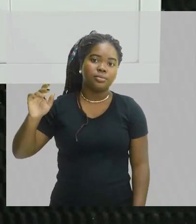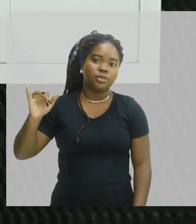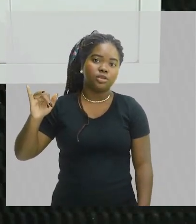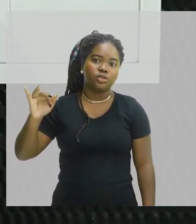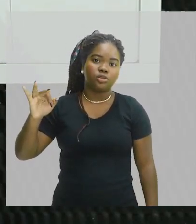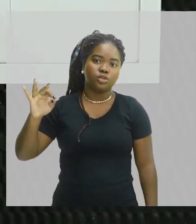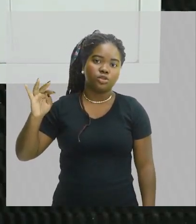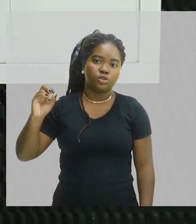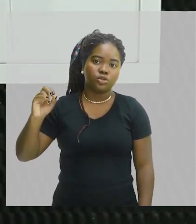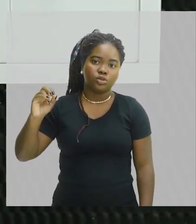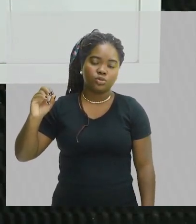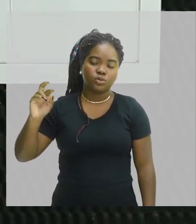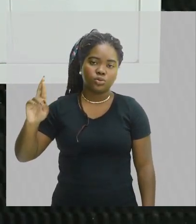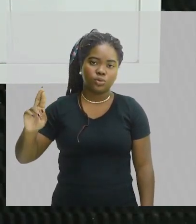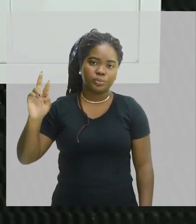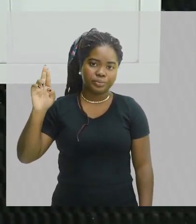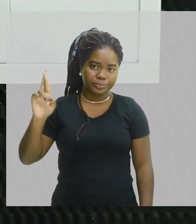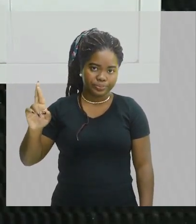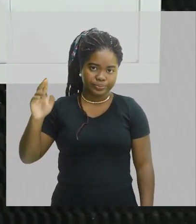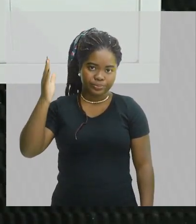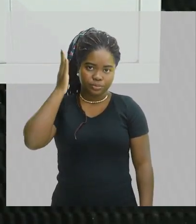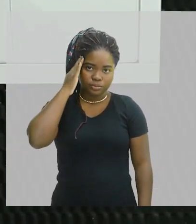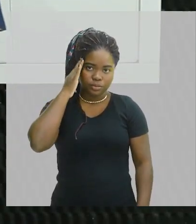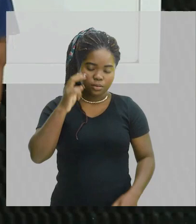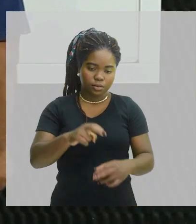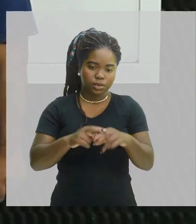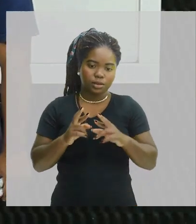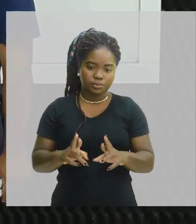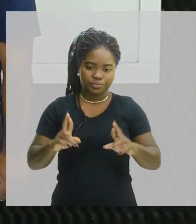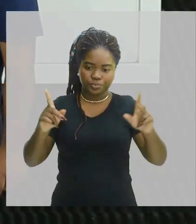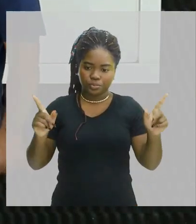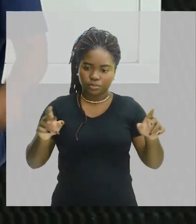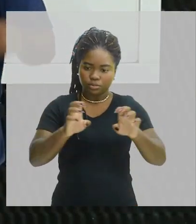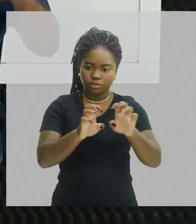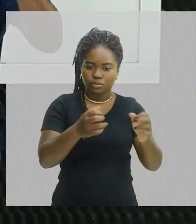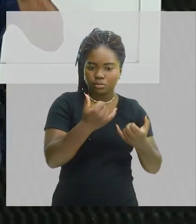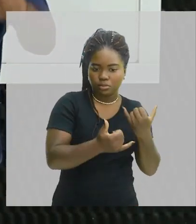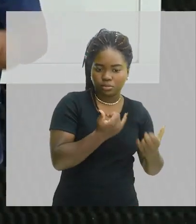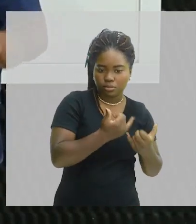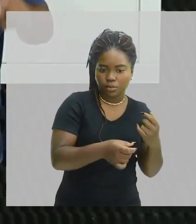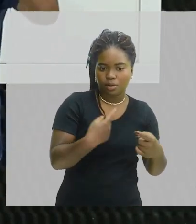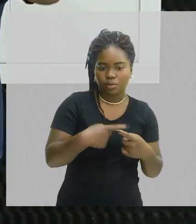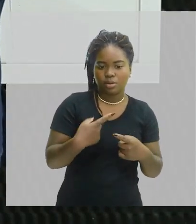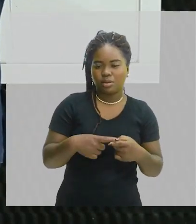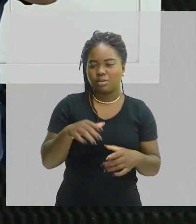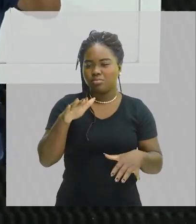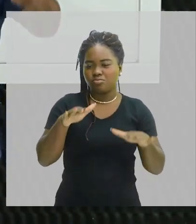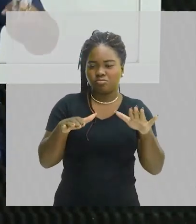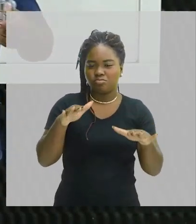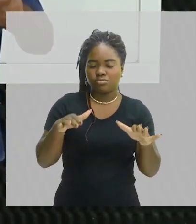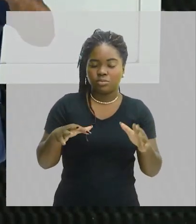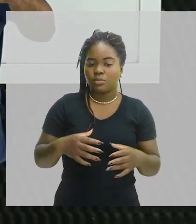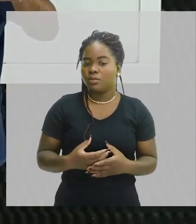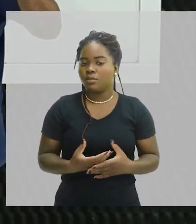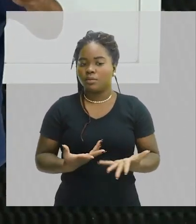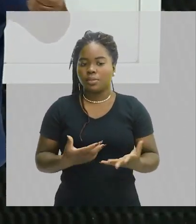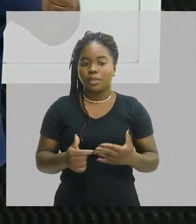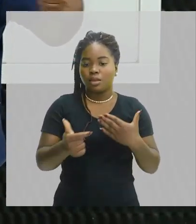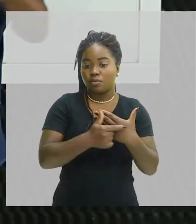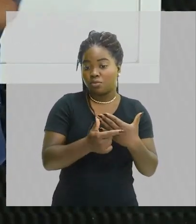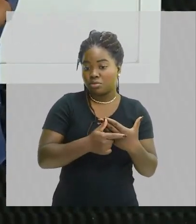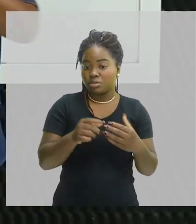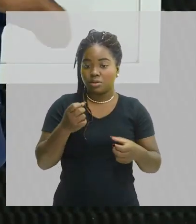certo? Então, por isso que as equações são bem parecidas, porque eles têm basicamente ali a mesma